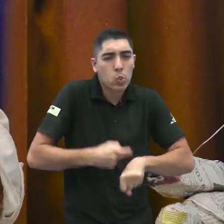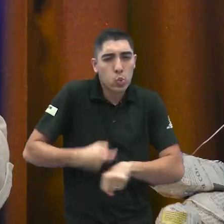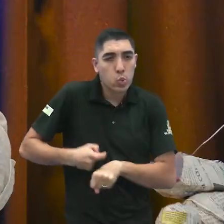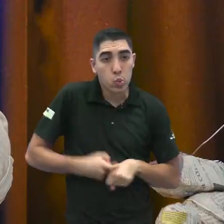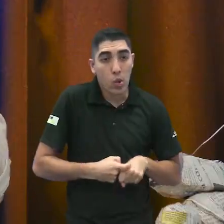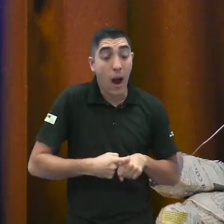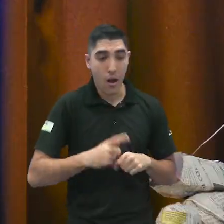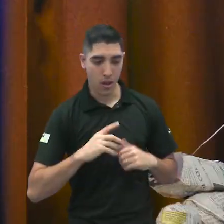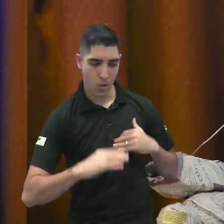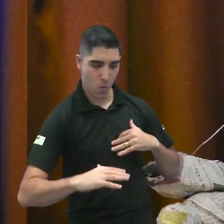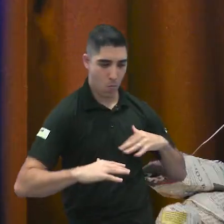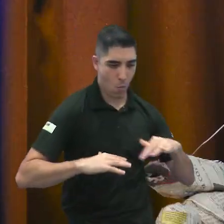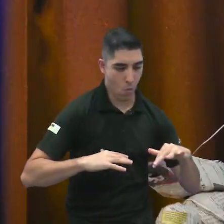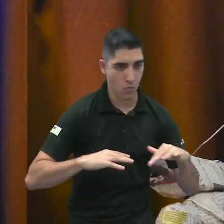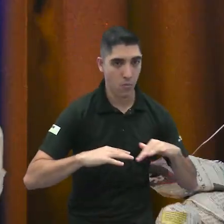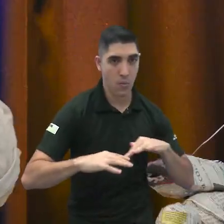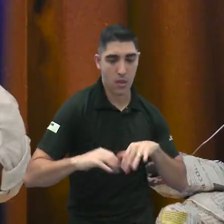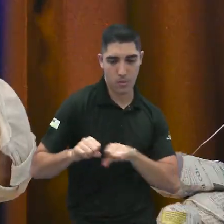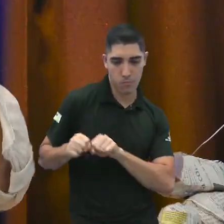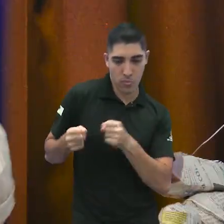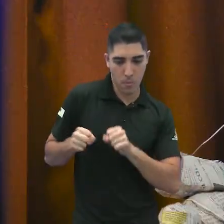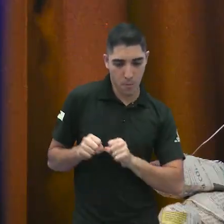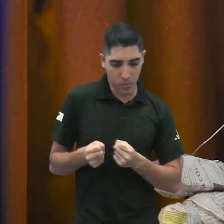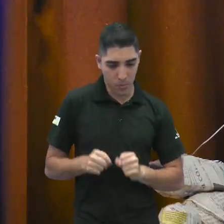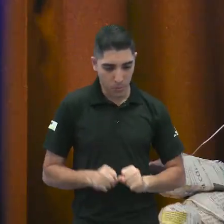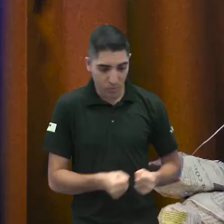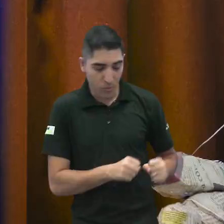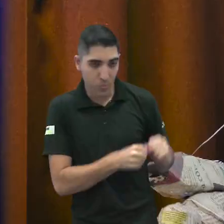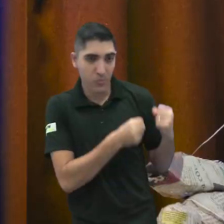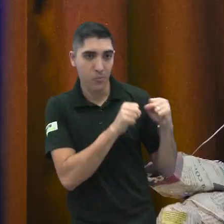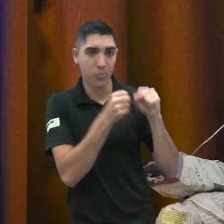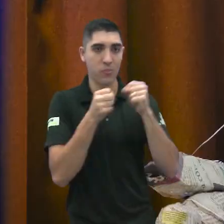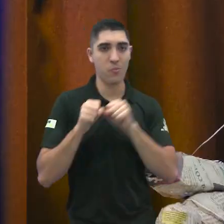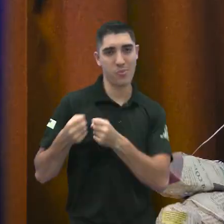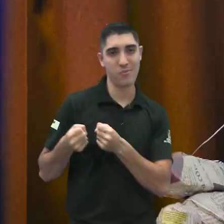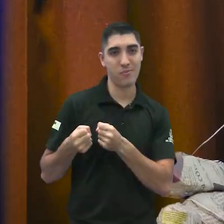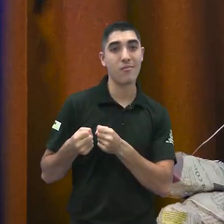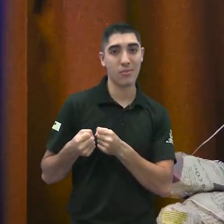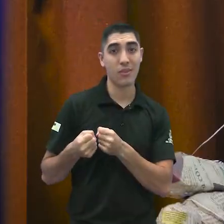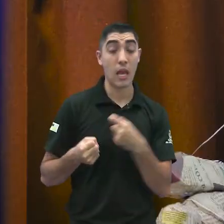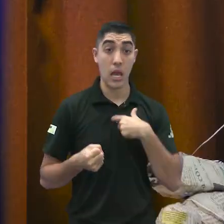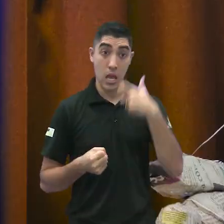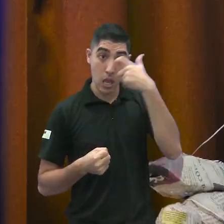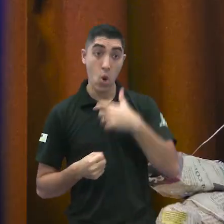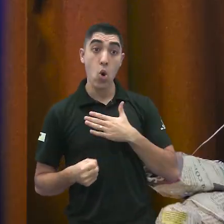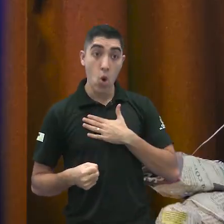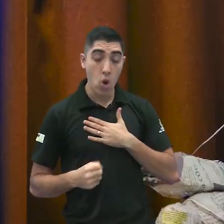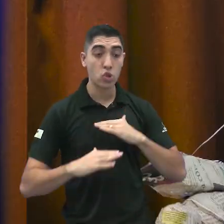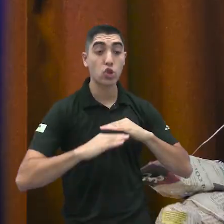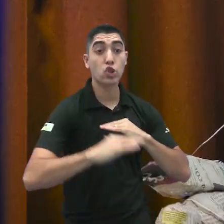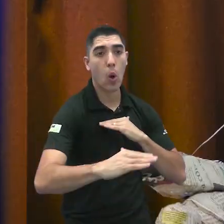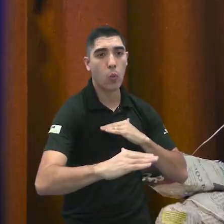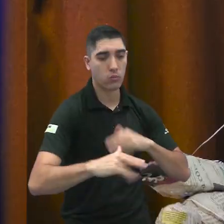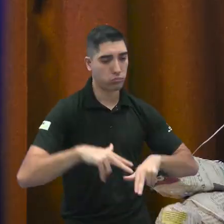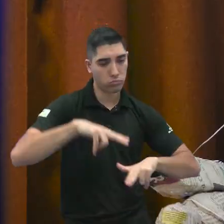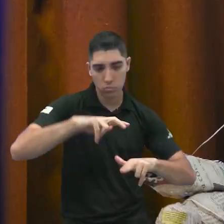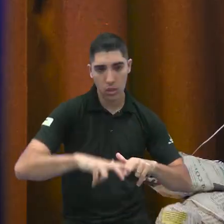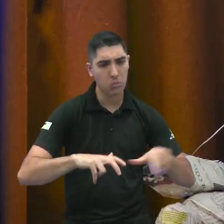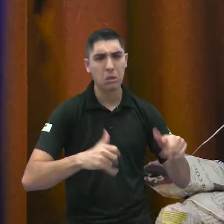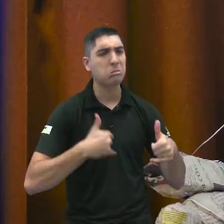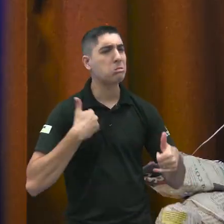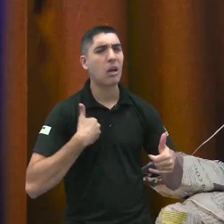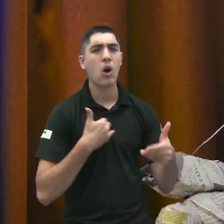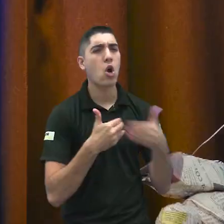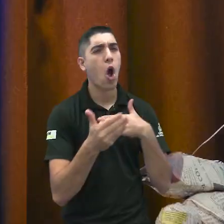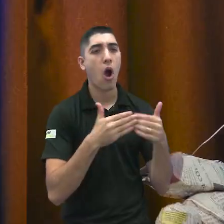ele vai trabalhar o próprio corpo. Essa couraça se dissolve. Nós trabalhamos muito no chão. Eu trabalho muito no chão com o meu